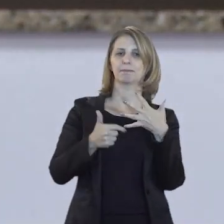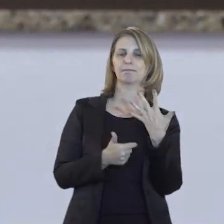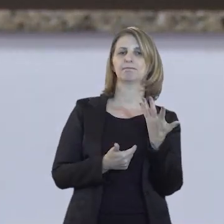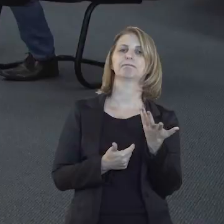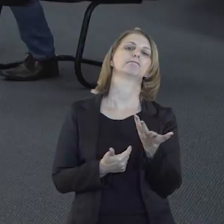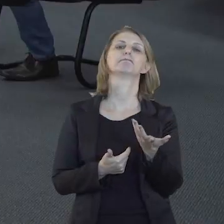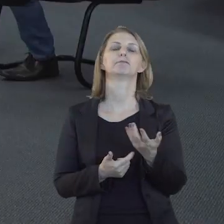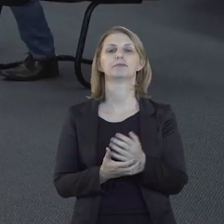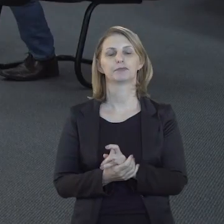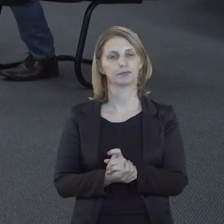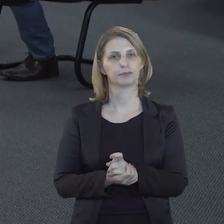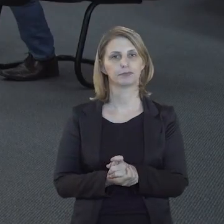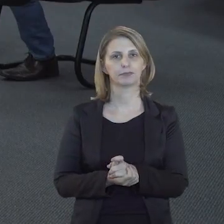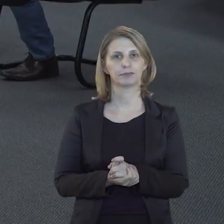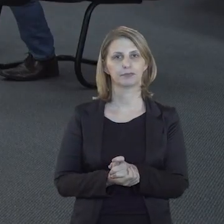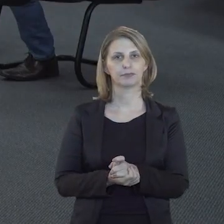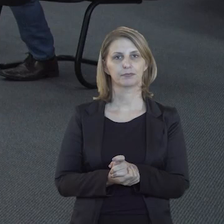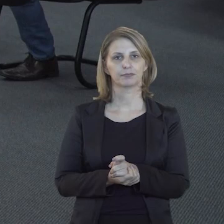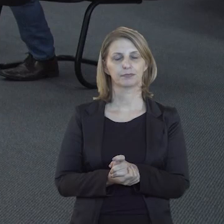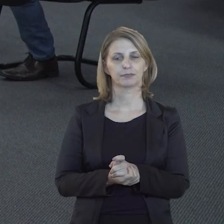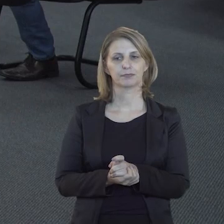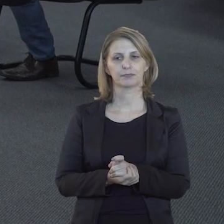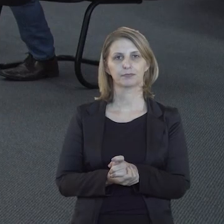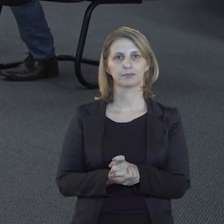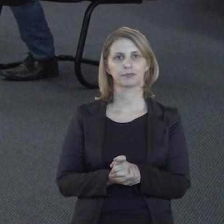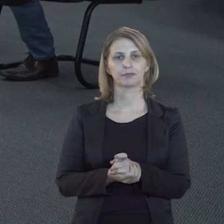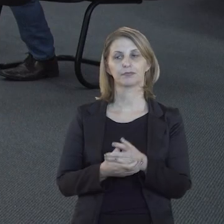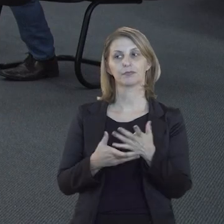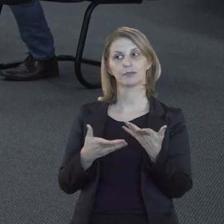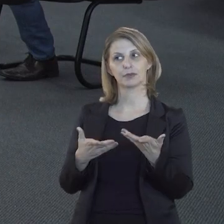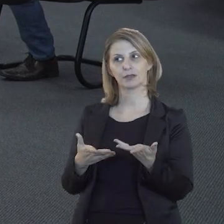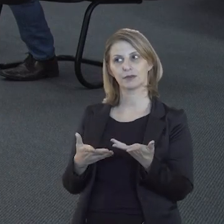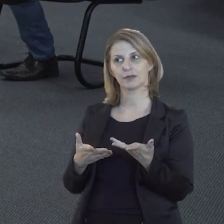assim, para a gente poder falar para o pessoal que está assistindo a gente?